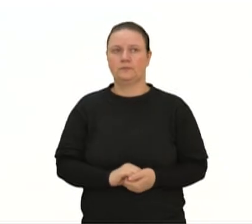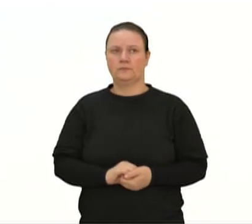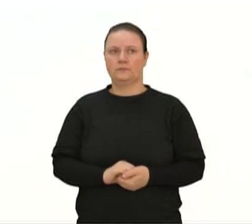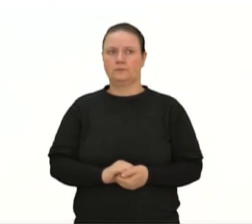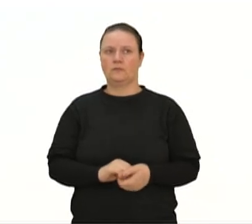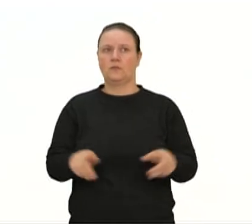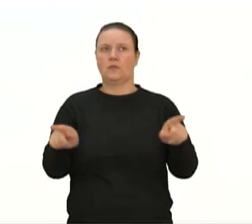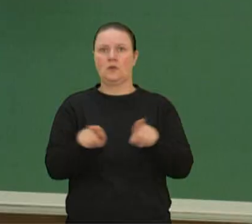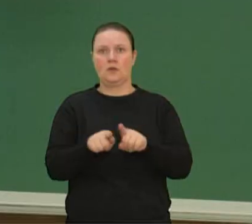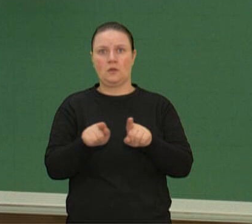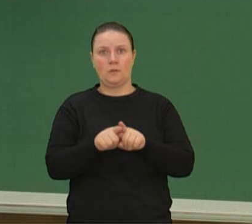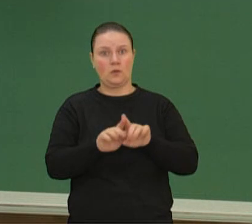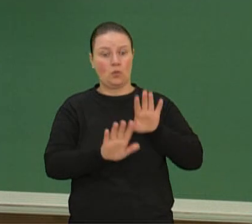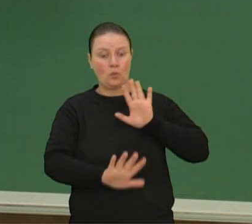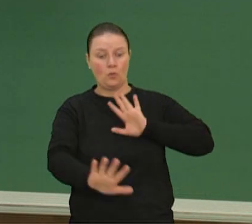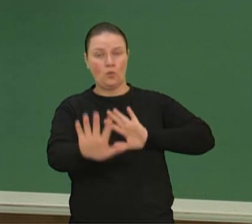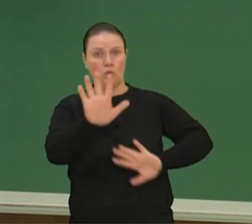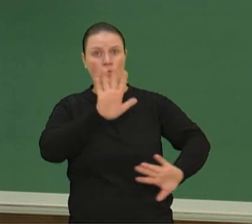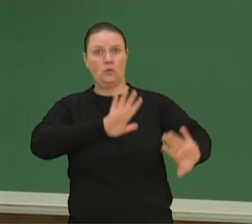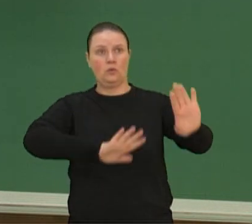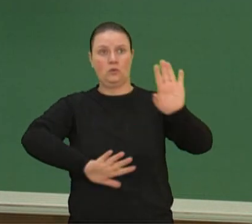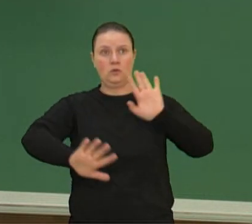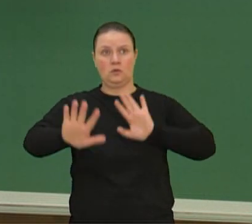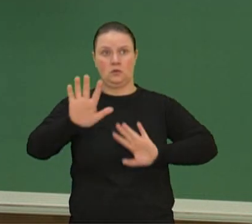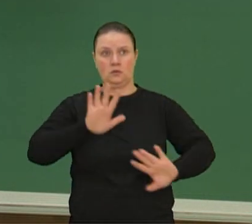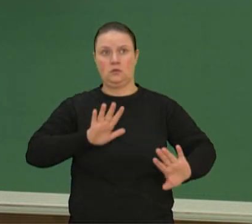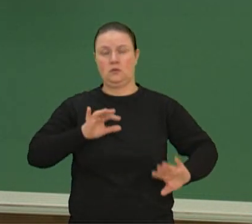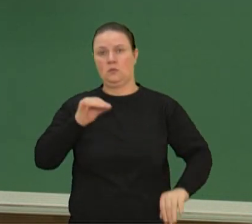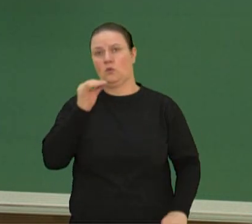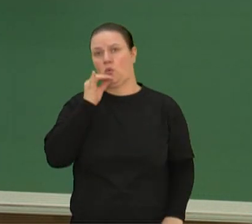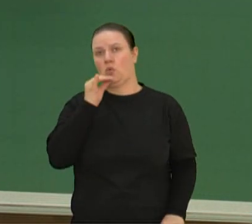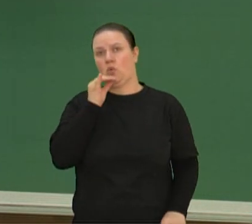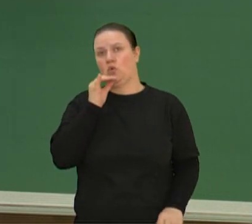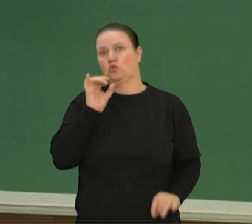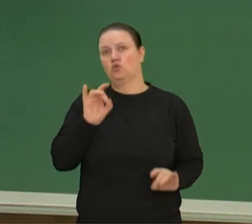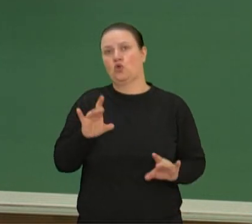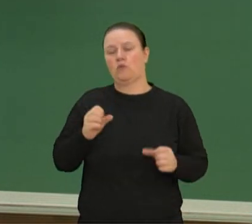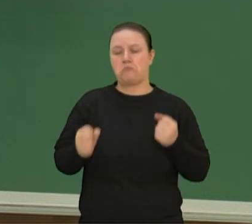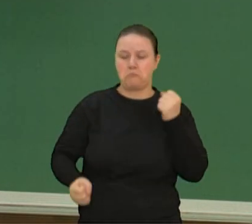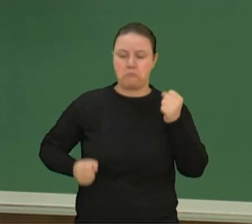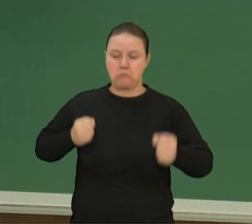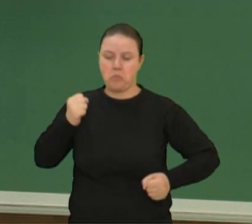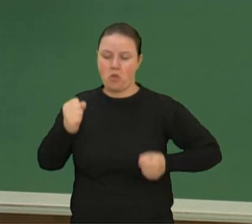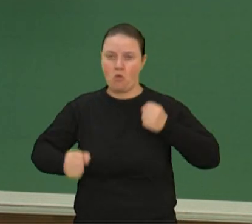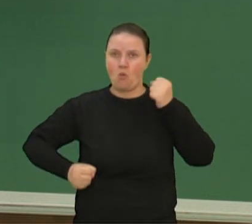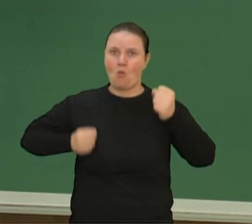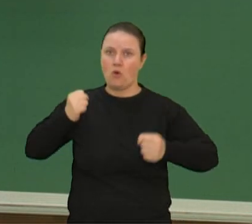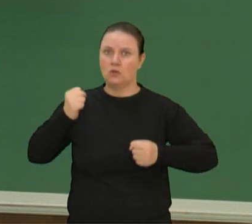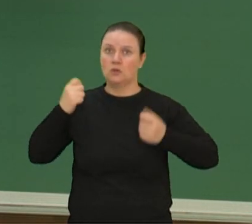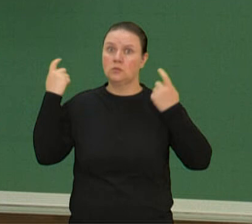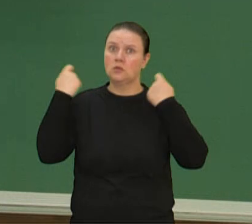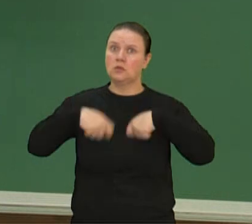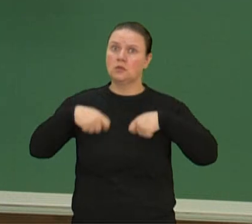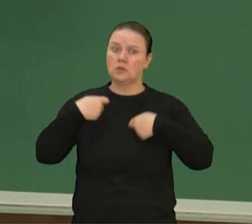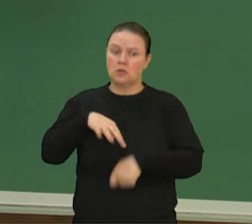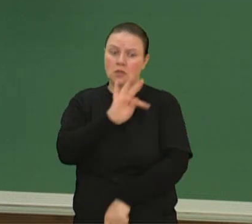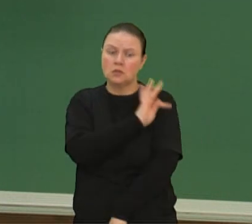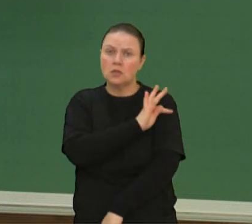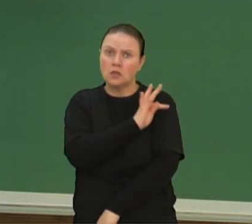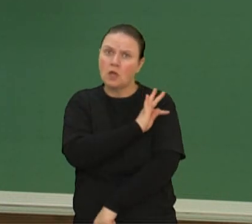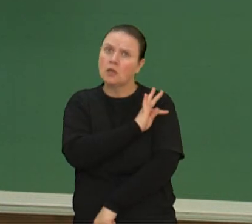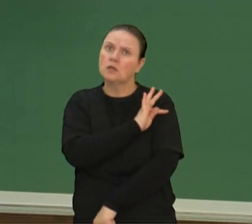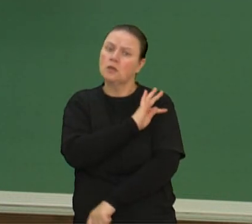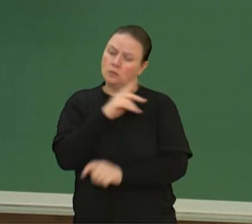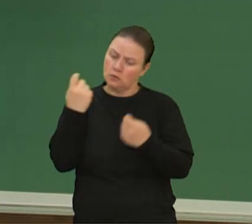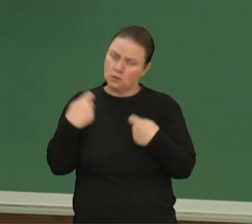muito cuidado com técnica de execução. O simples fato de correr pode exigir técnica. Então, vários